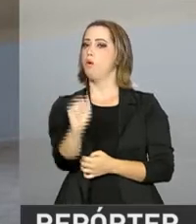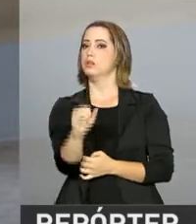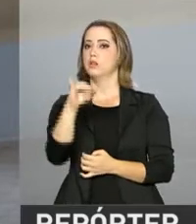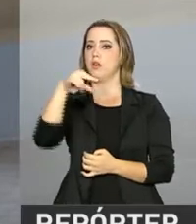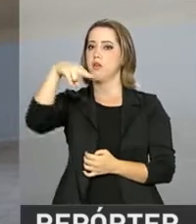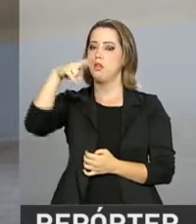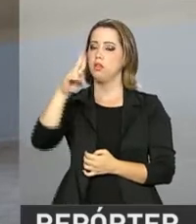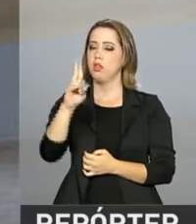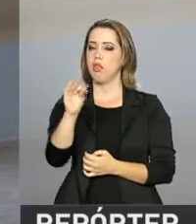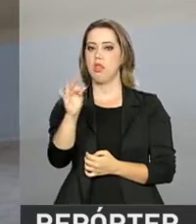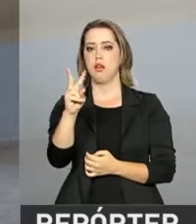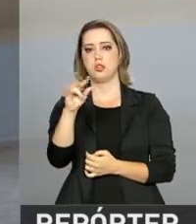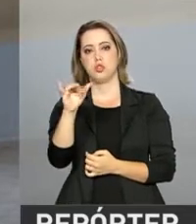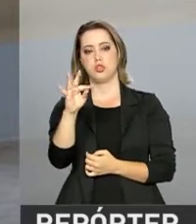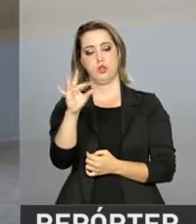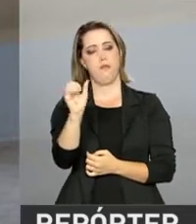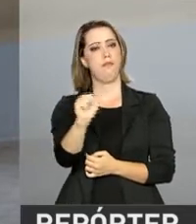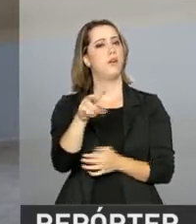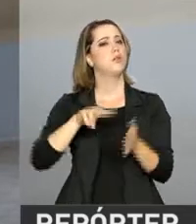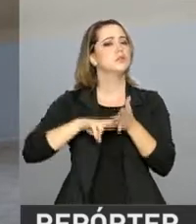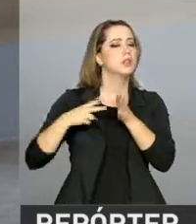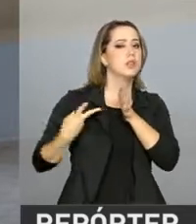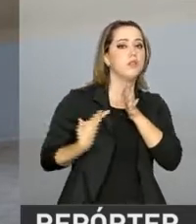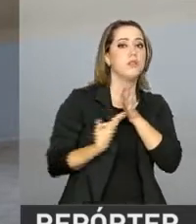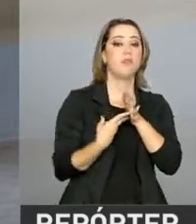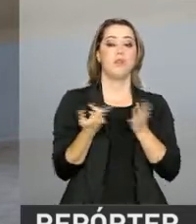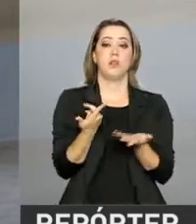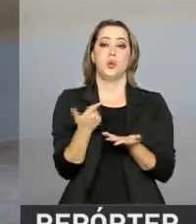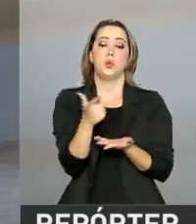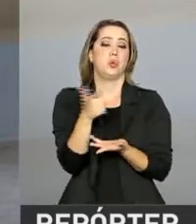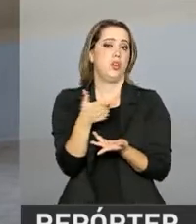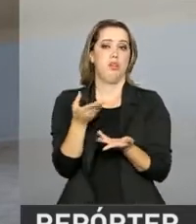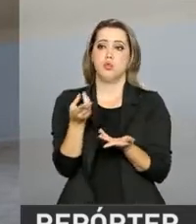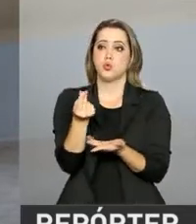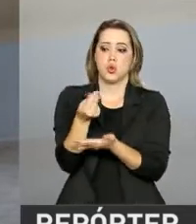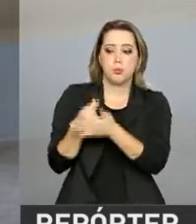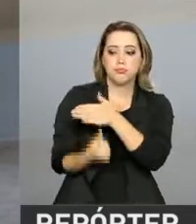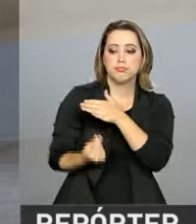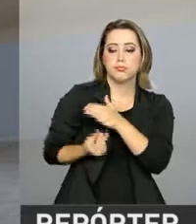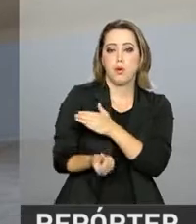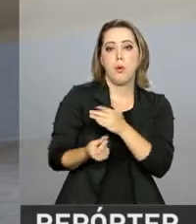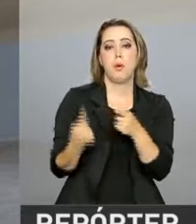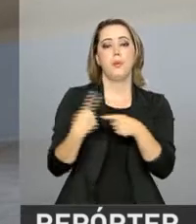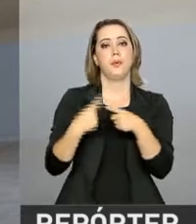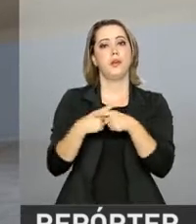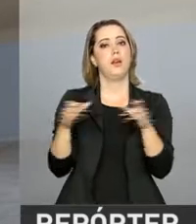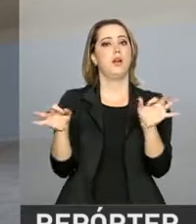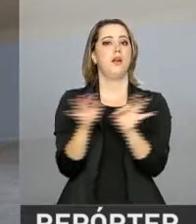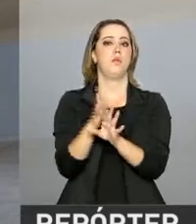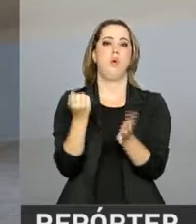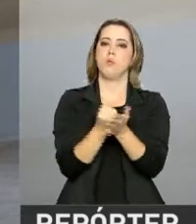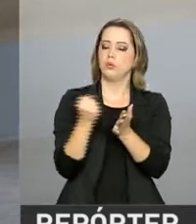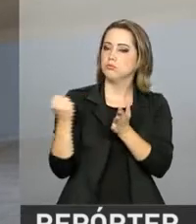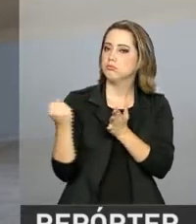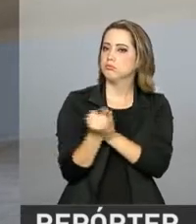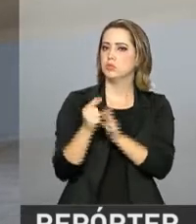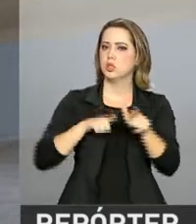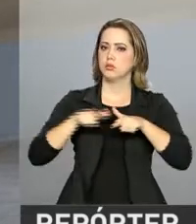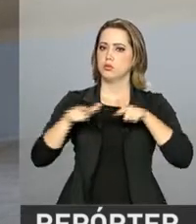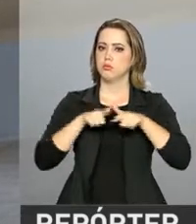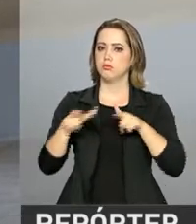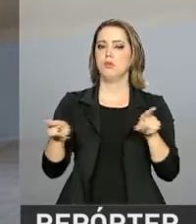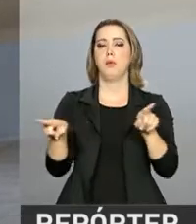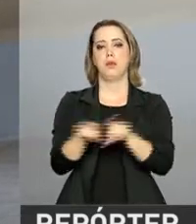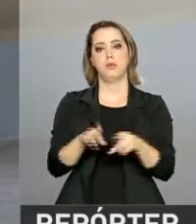recursos do empregador e do empregado porque o contrato de trabalho entre eles foi extinto o